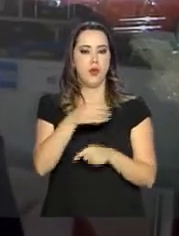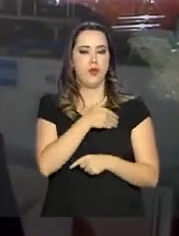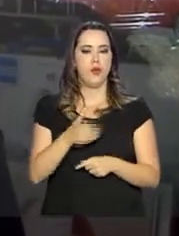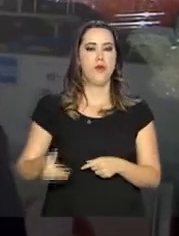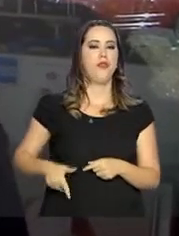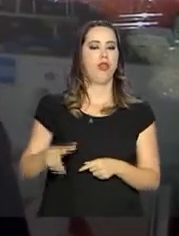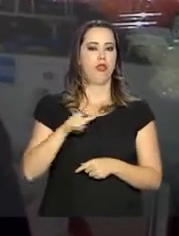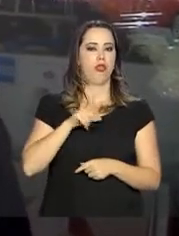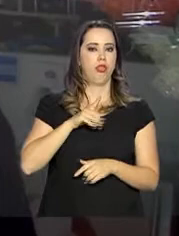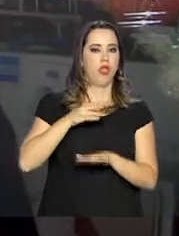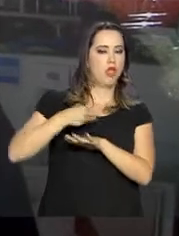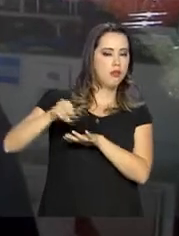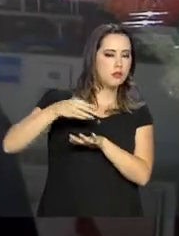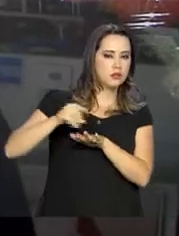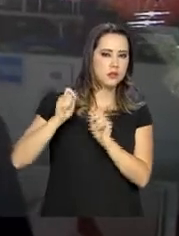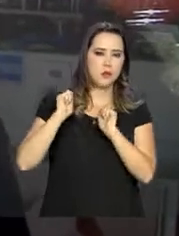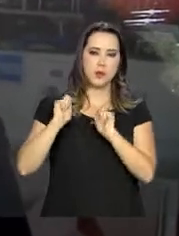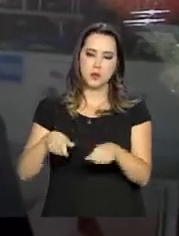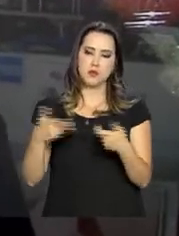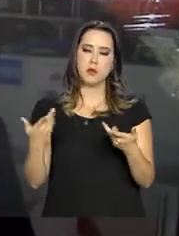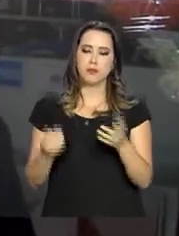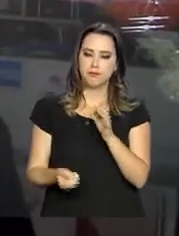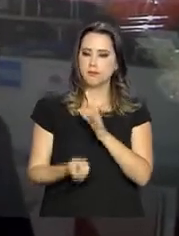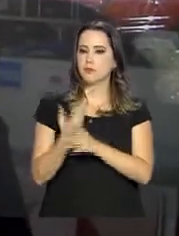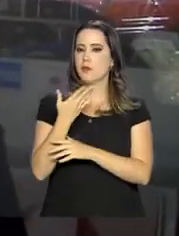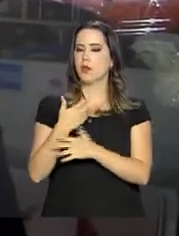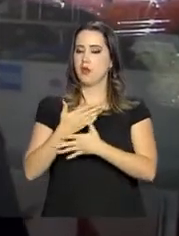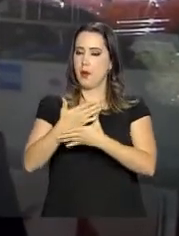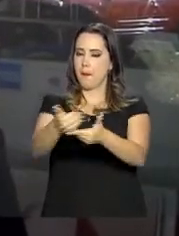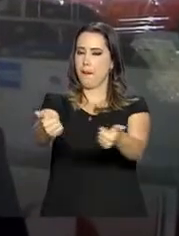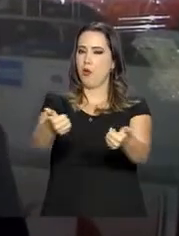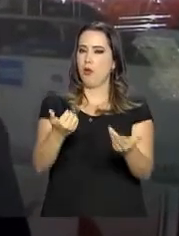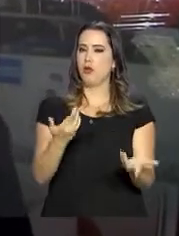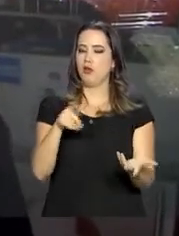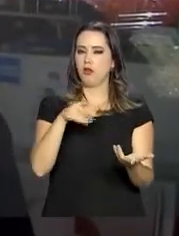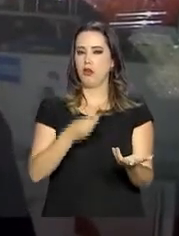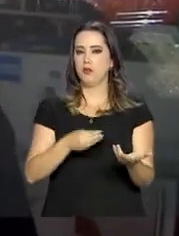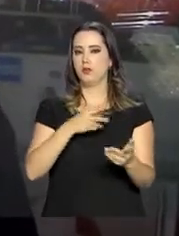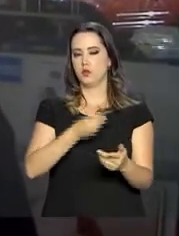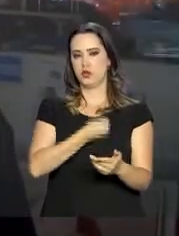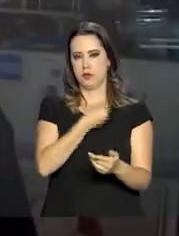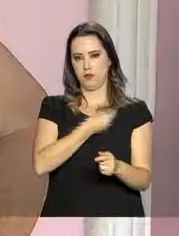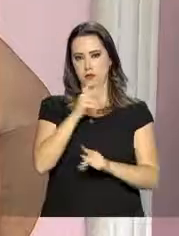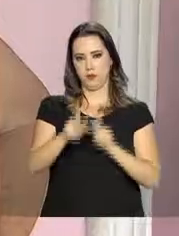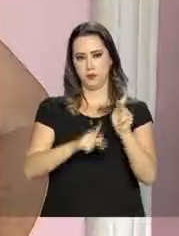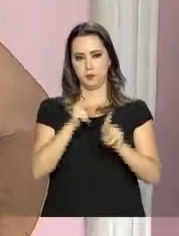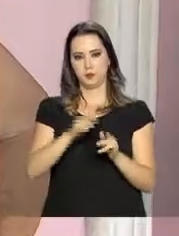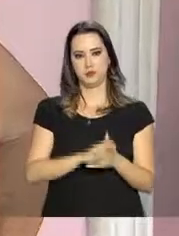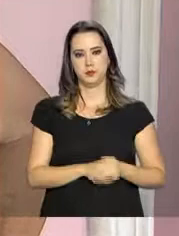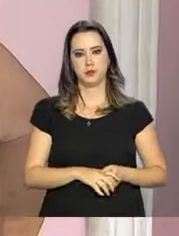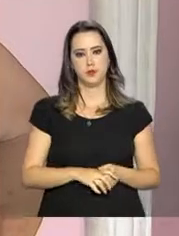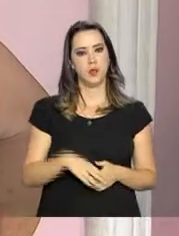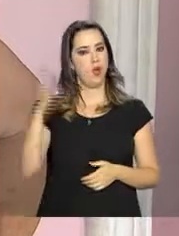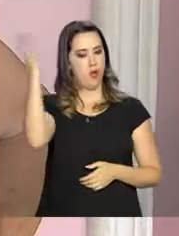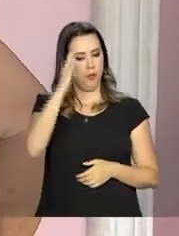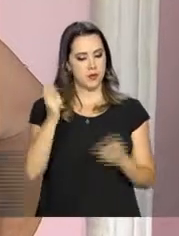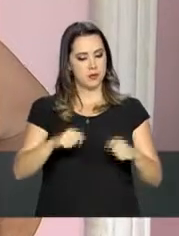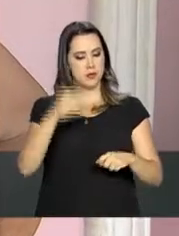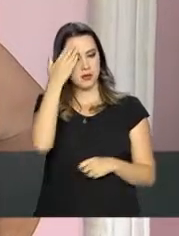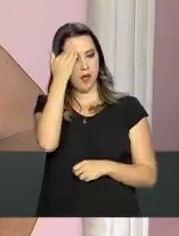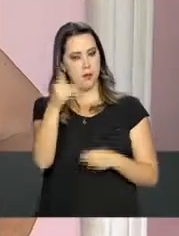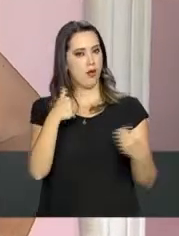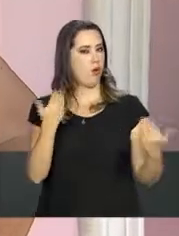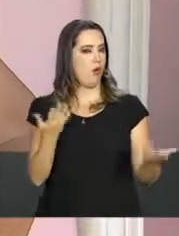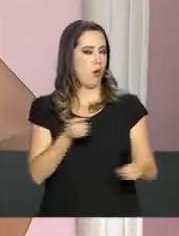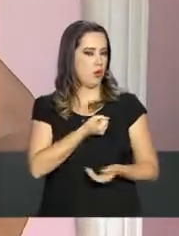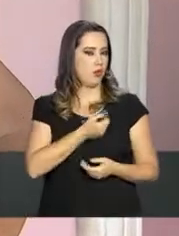né ele possa gerar melhorias para a população é para a população o brasil tem que saber ou a população que